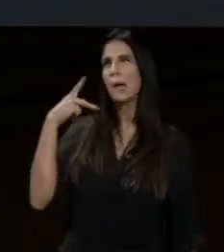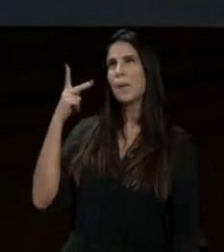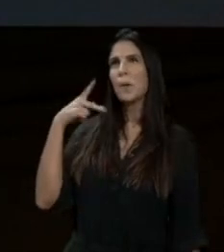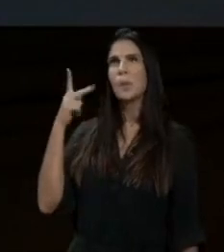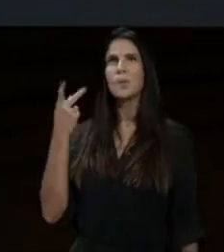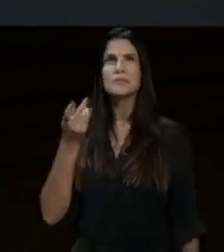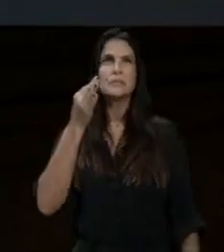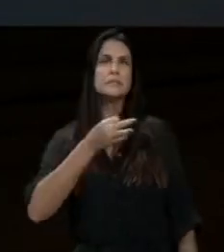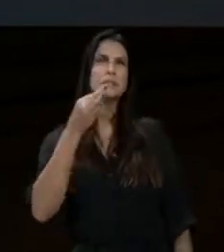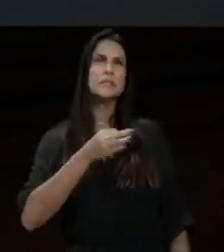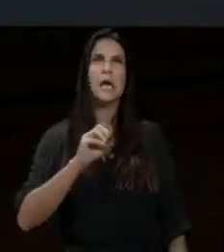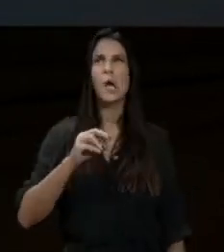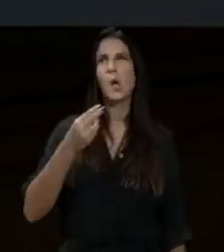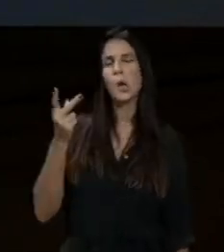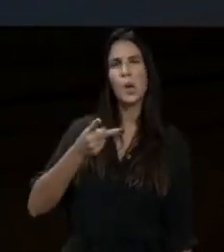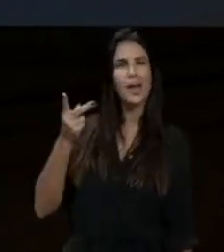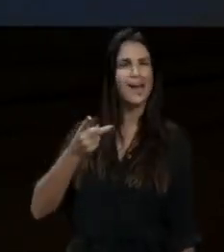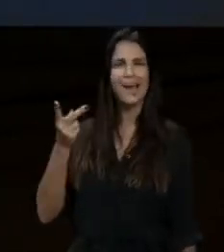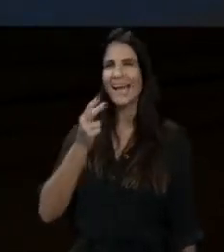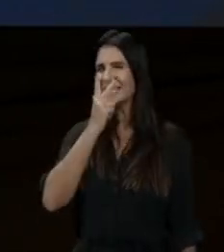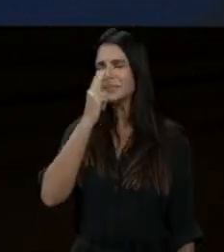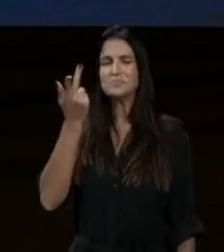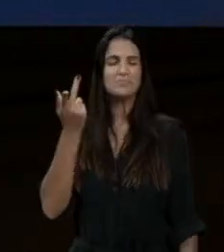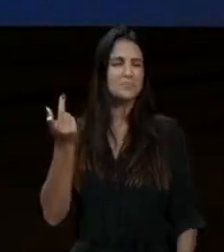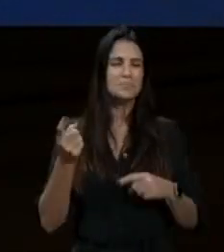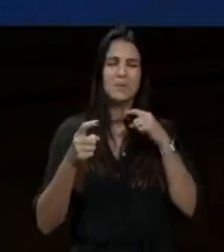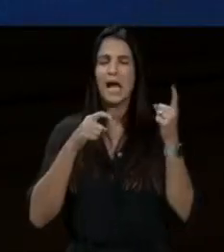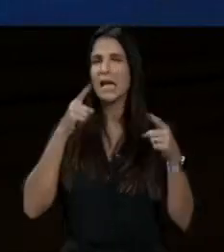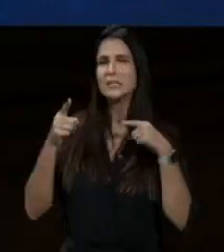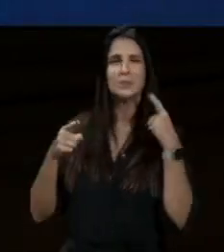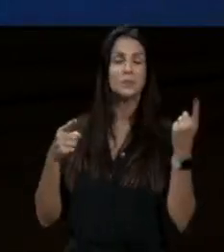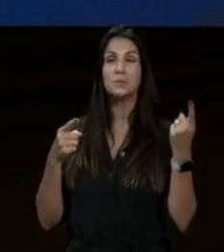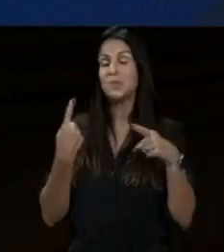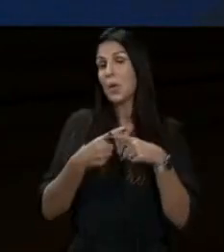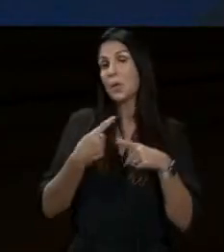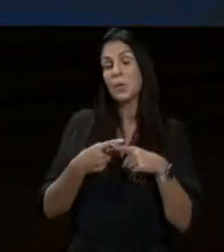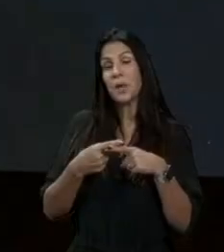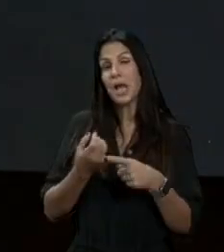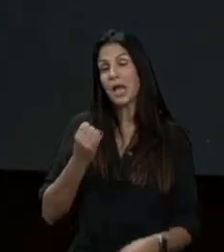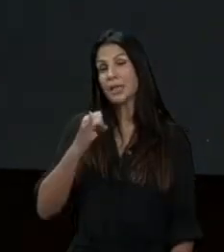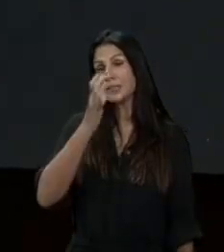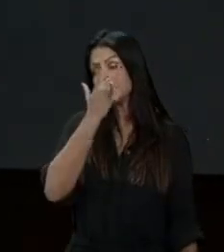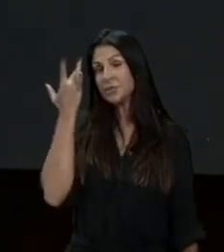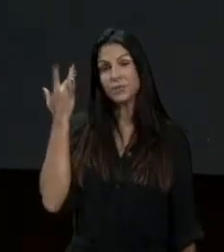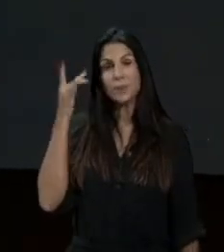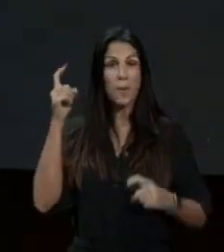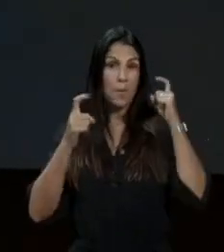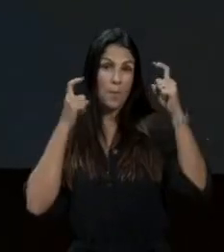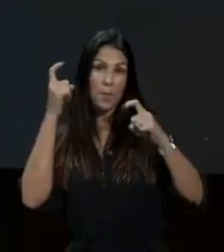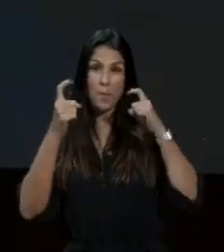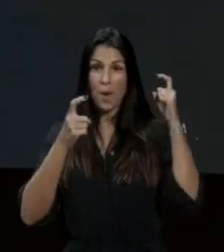realmente é uma realidade de hipocrisia porque a gente que tá preocupado com pobre no rouba Oi